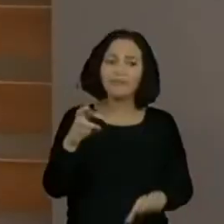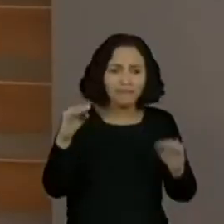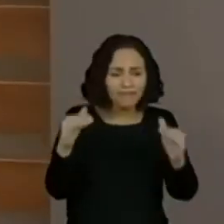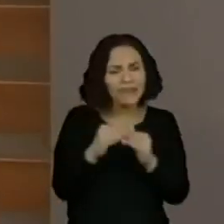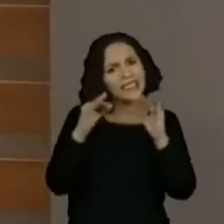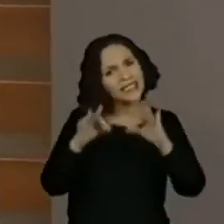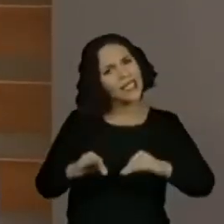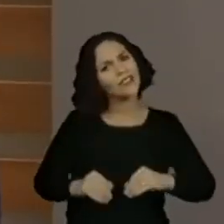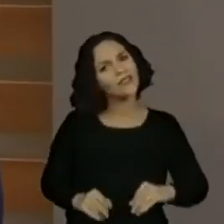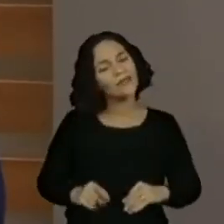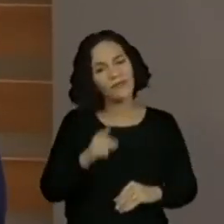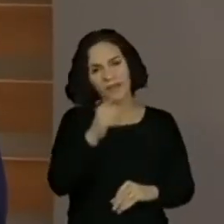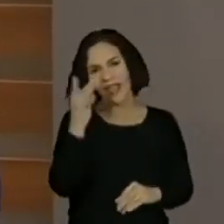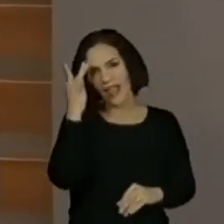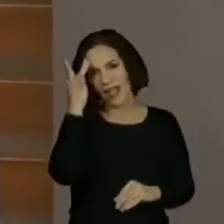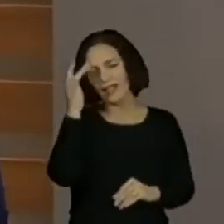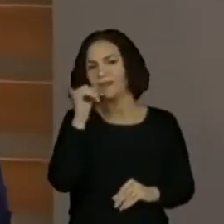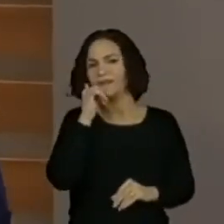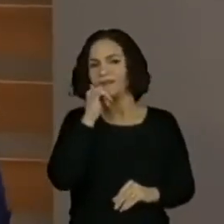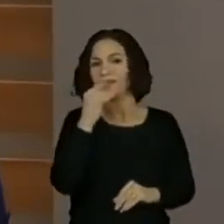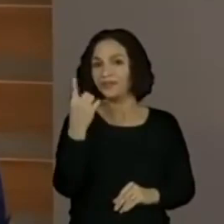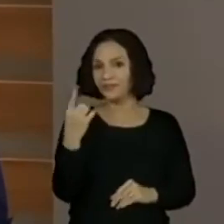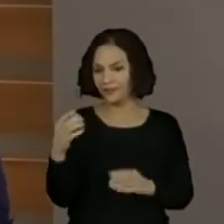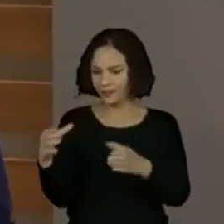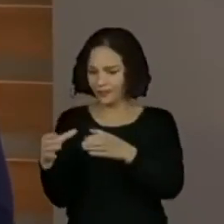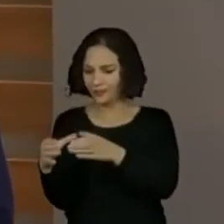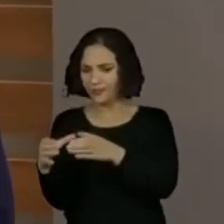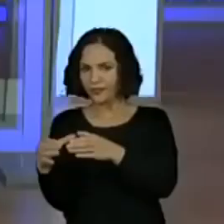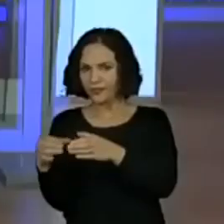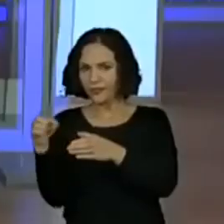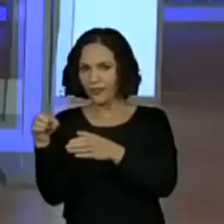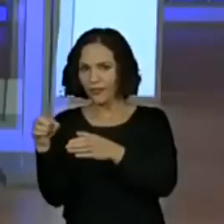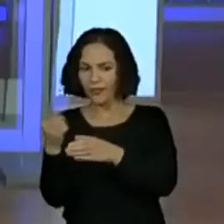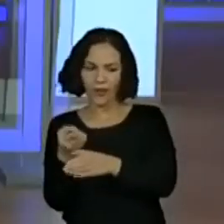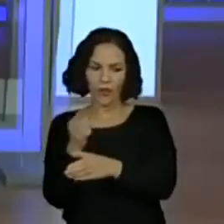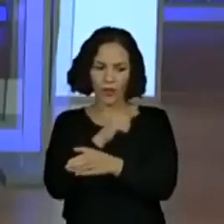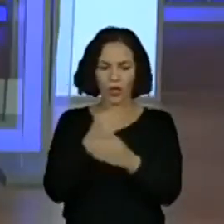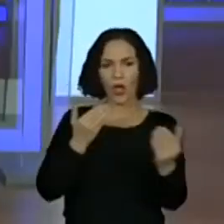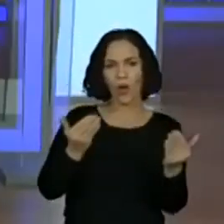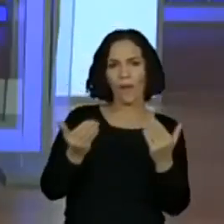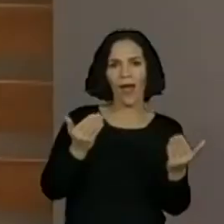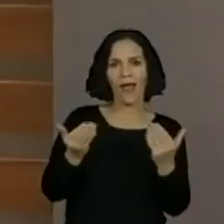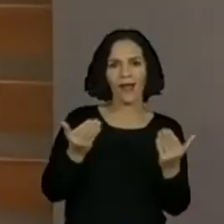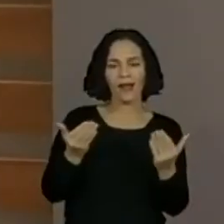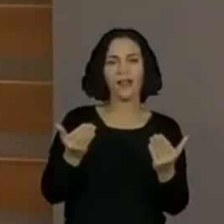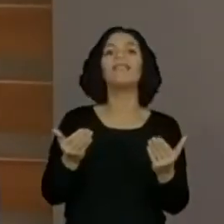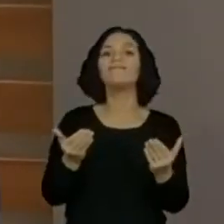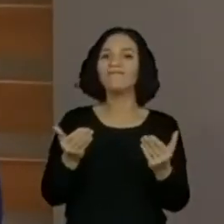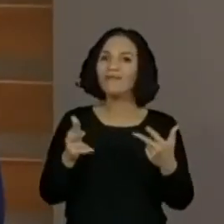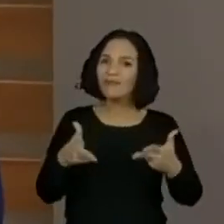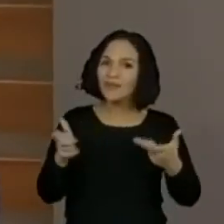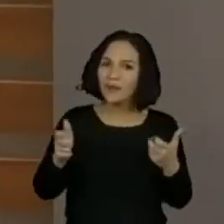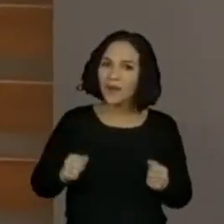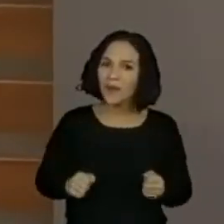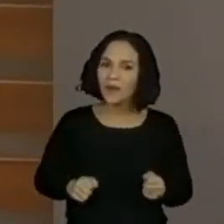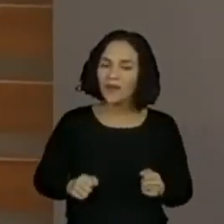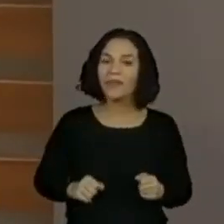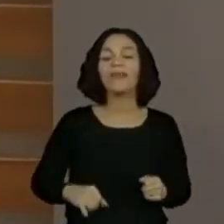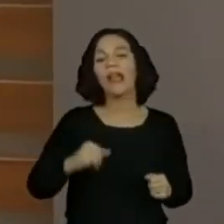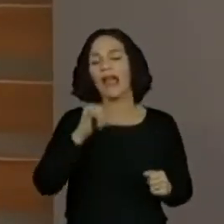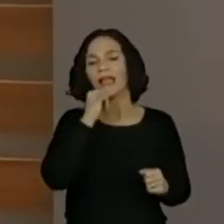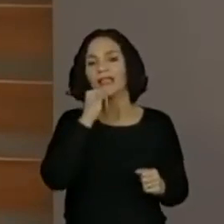que ajudou, professora, quando a gente tem com o que comparar? Sim, ajuda bastante. Ajudou. Vocês perceberam que a partir do que a